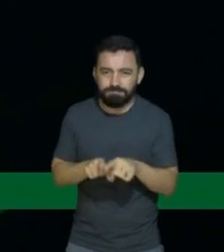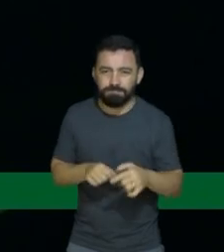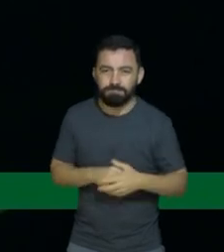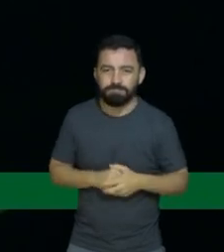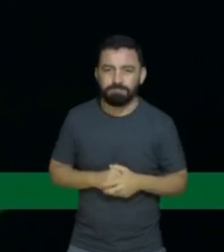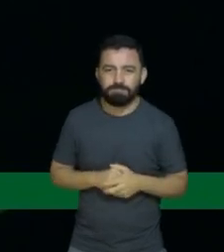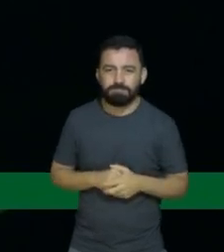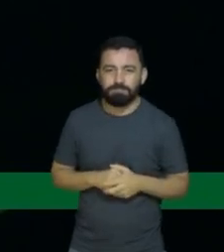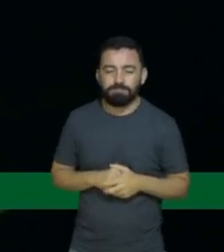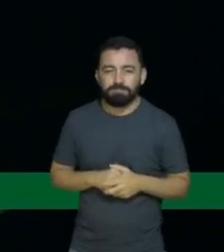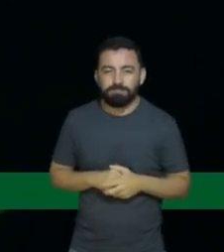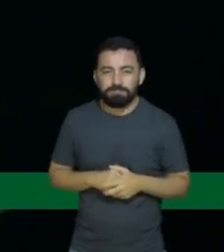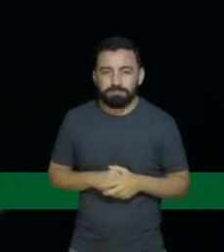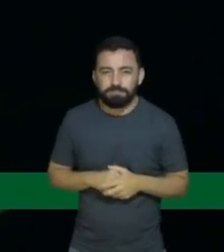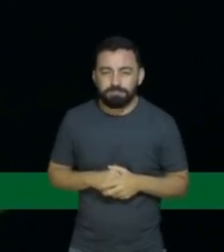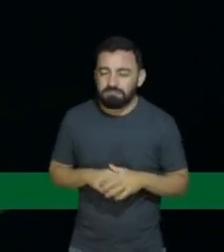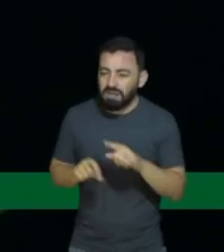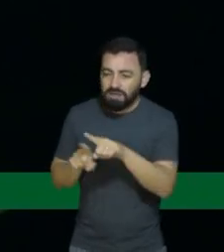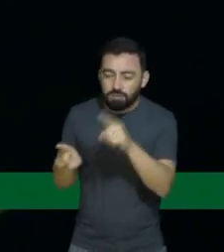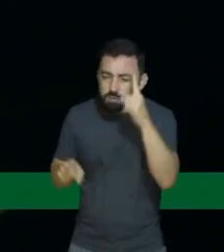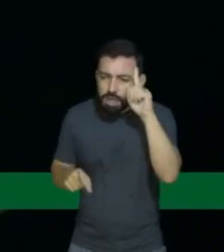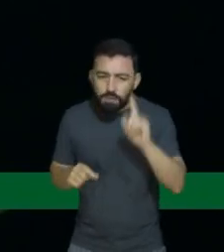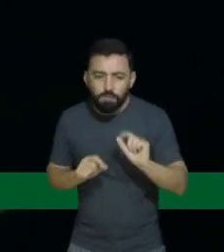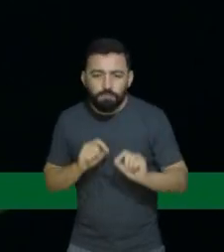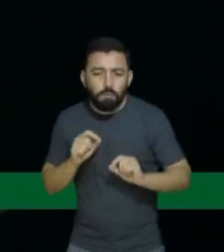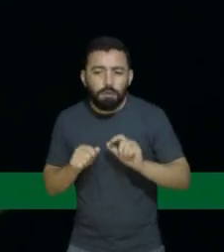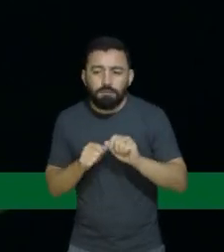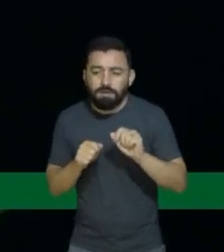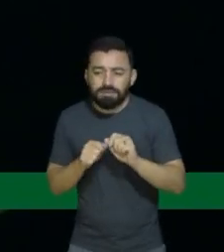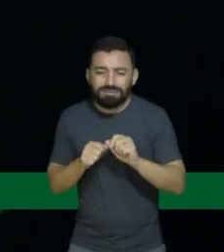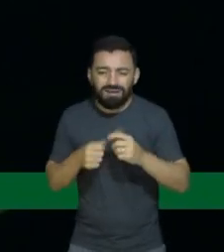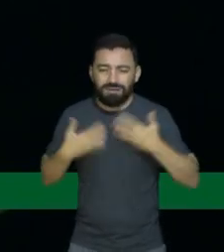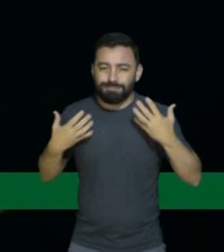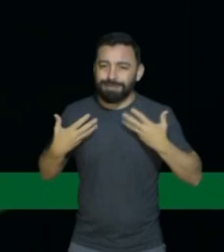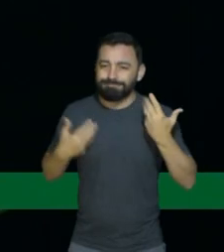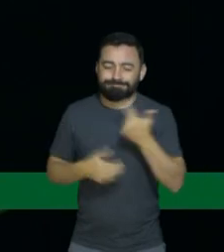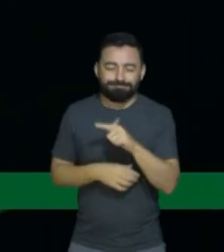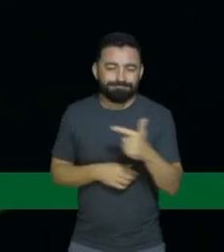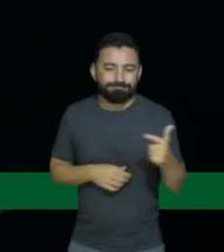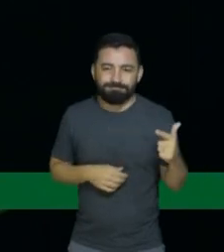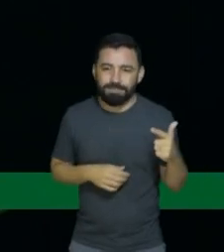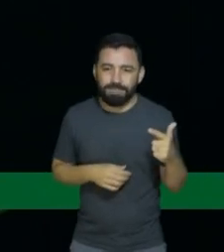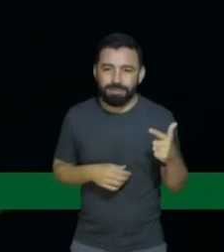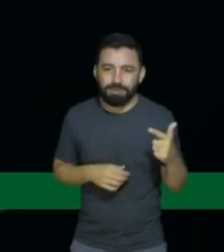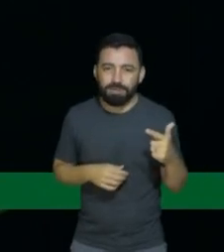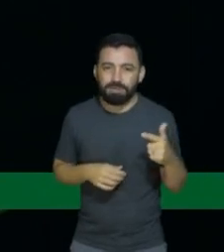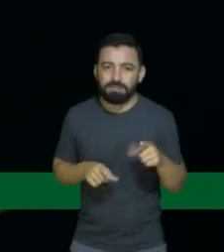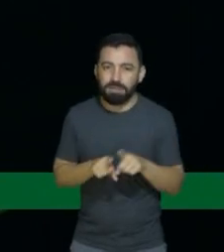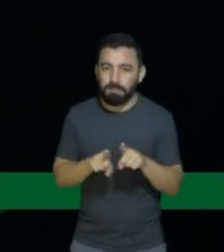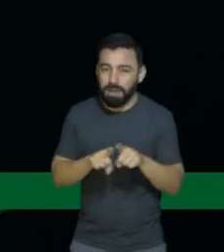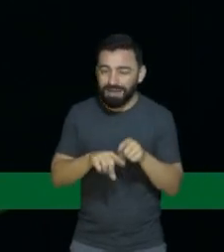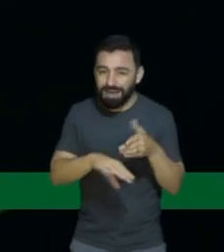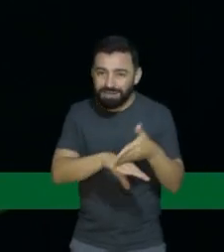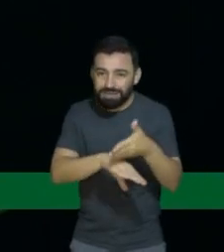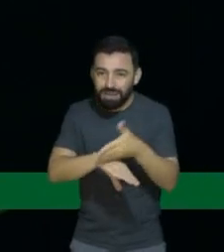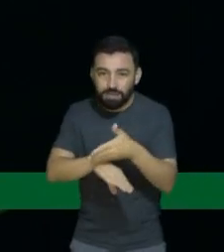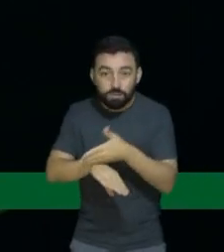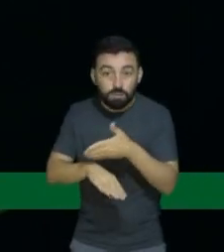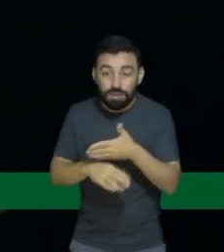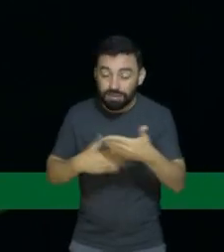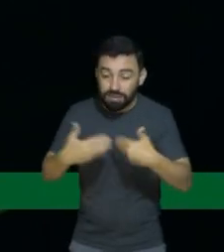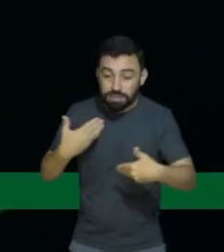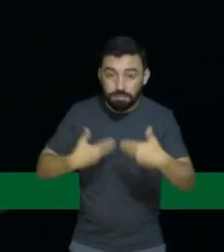isolado sem perspectiva sem alegria de viver e muitas vezes sem acesso a esse atendimento